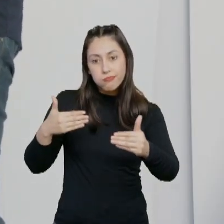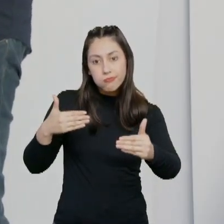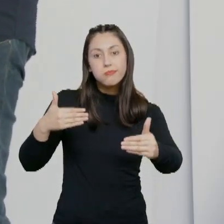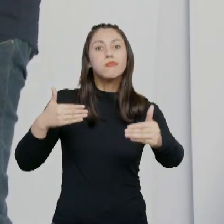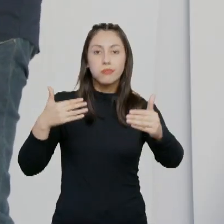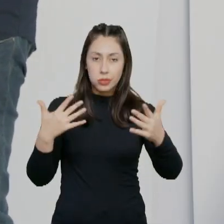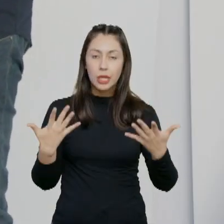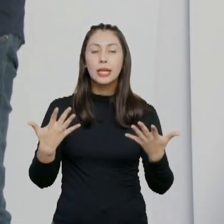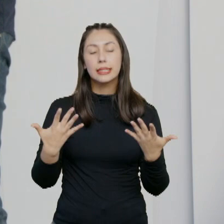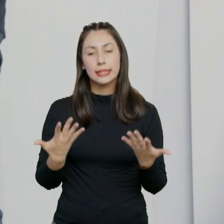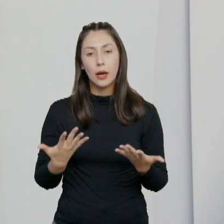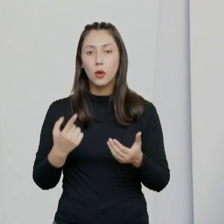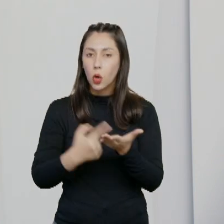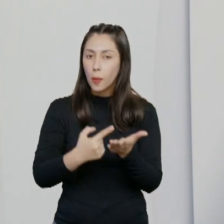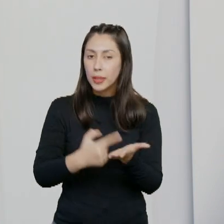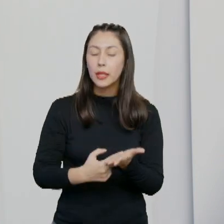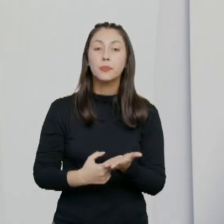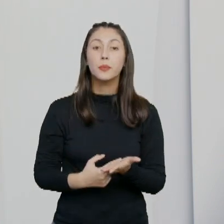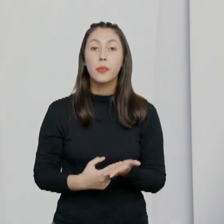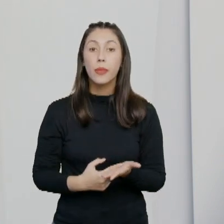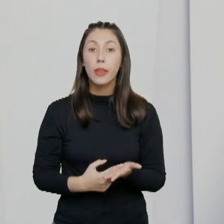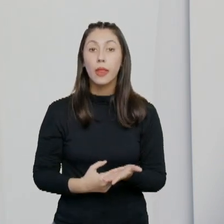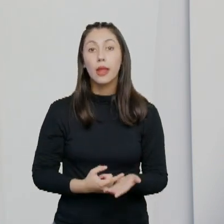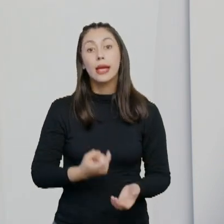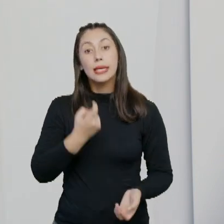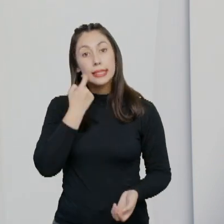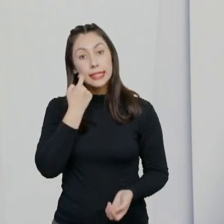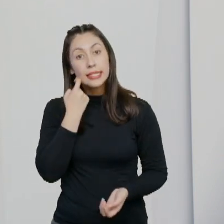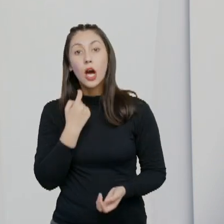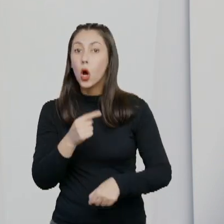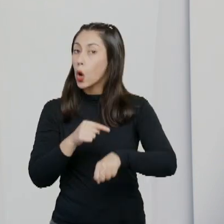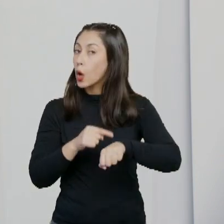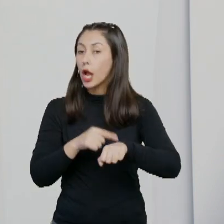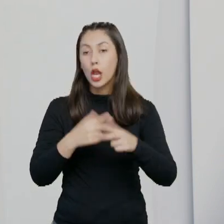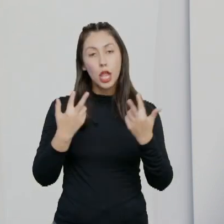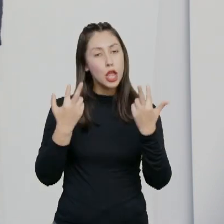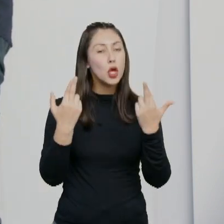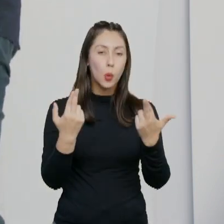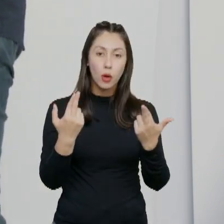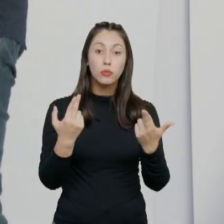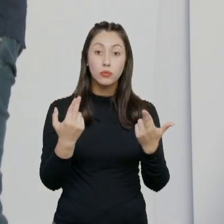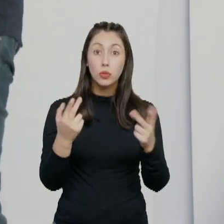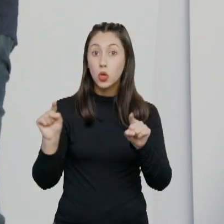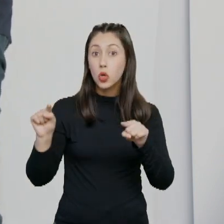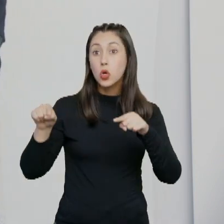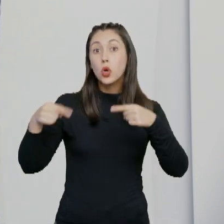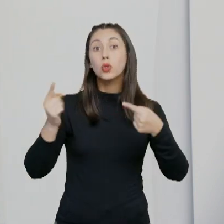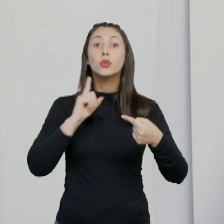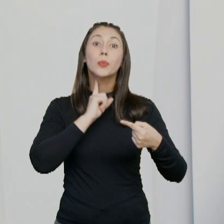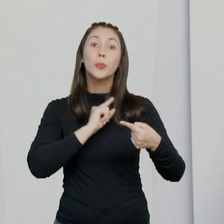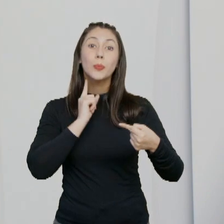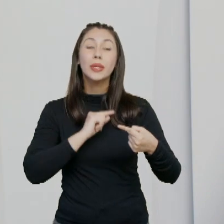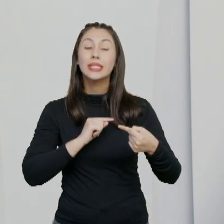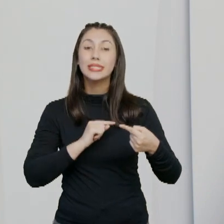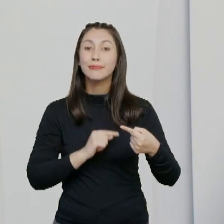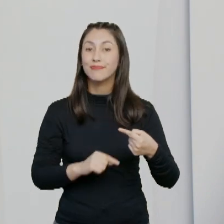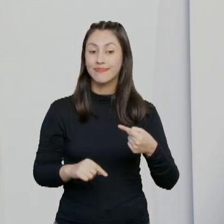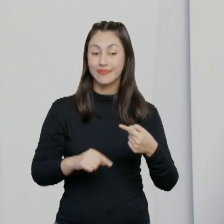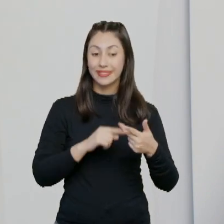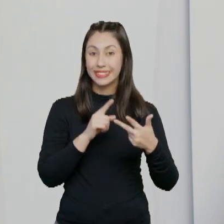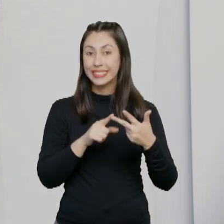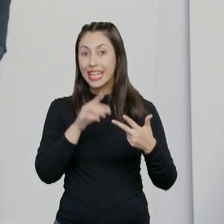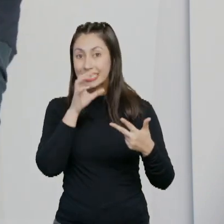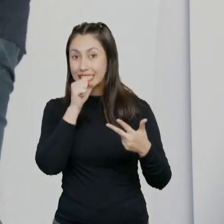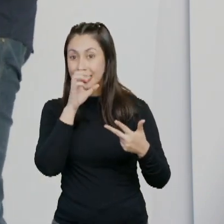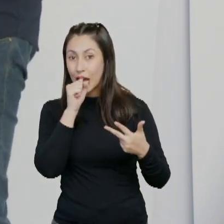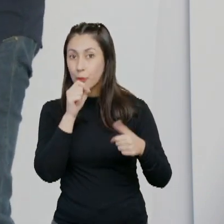princípio 19h45. Na sexta-feira, 19h45 também, último jogo da noite, contra o Minas. No sábado, um pouquinho mais cedo, 5h30